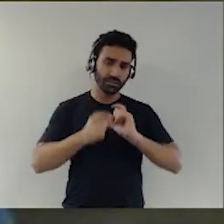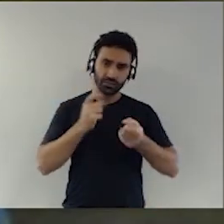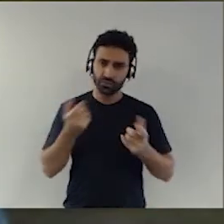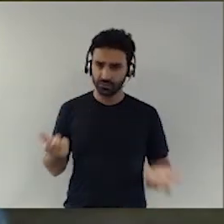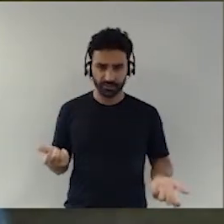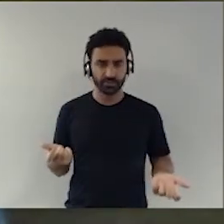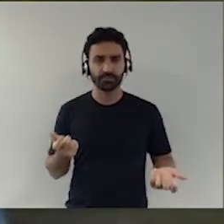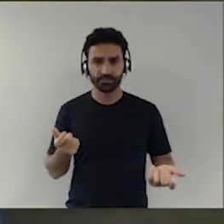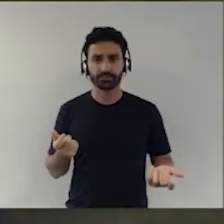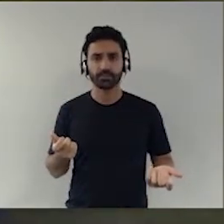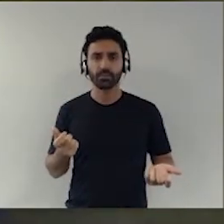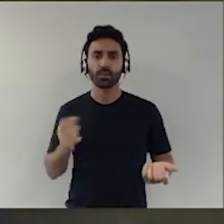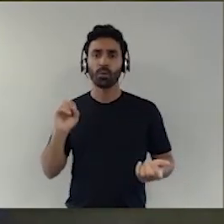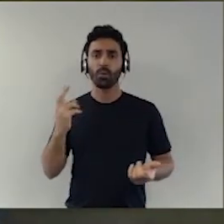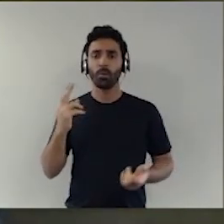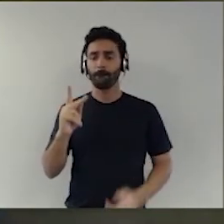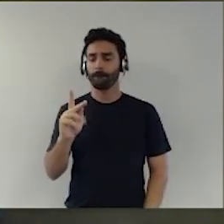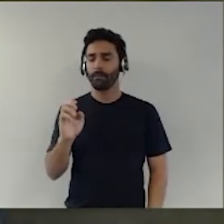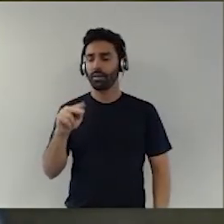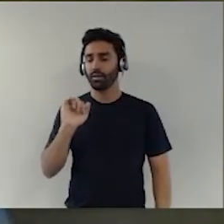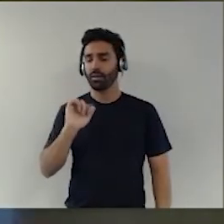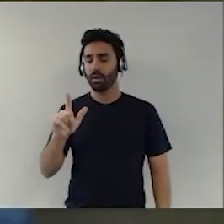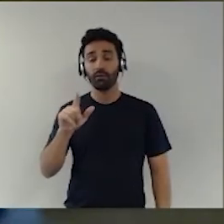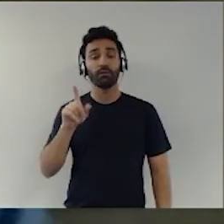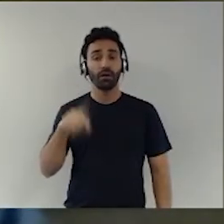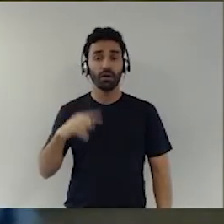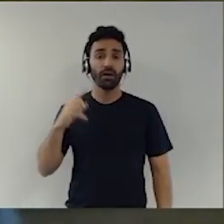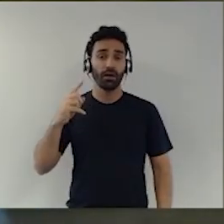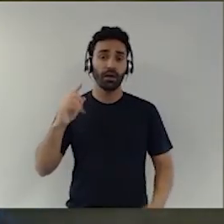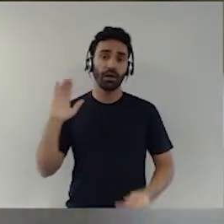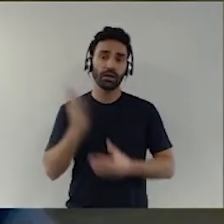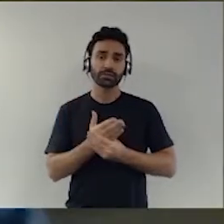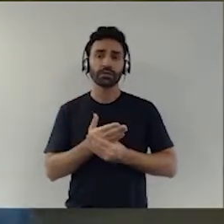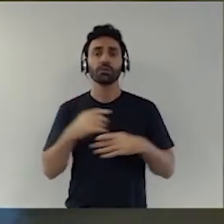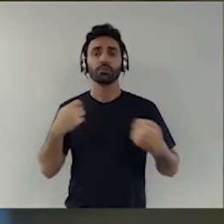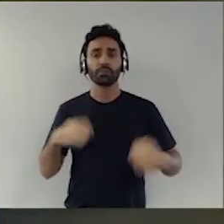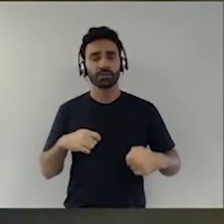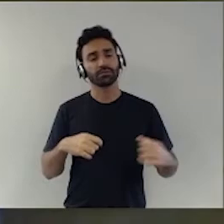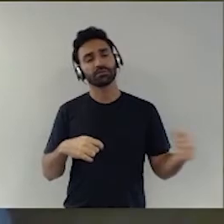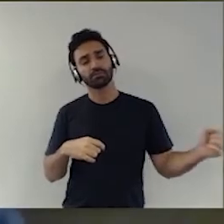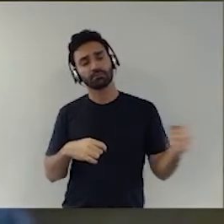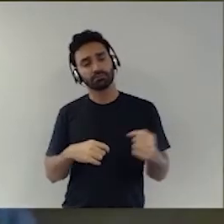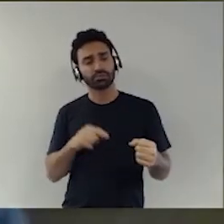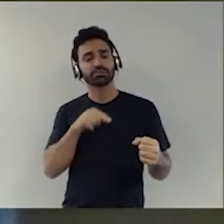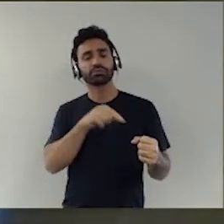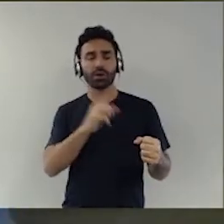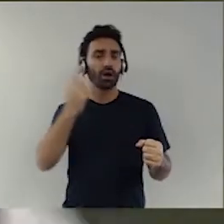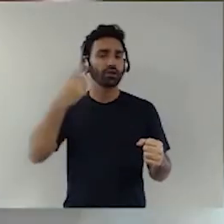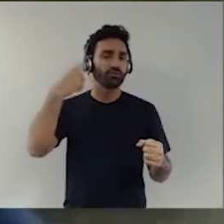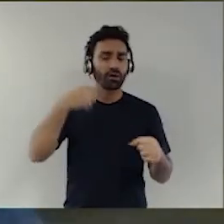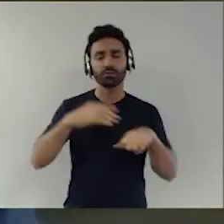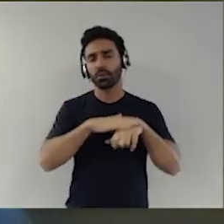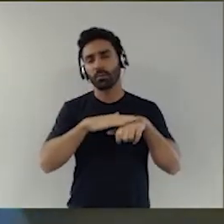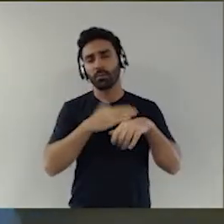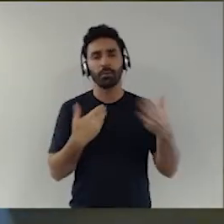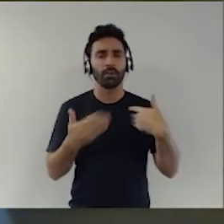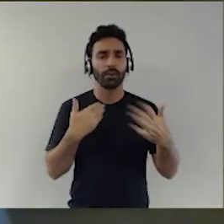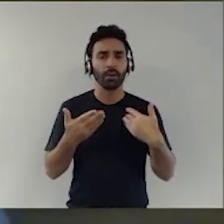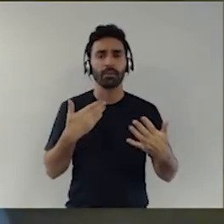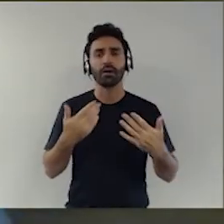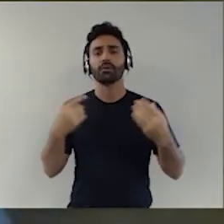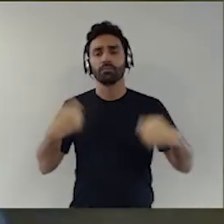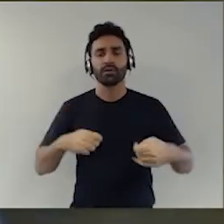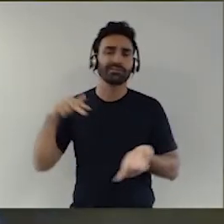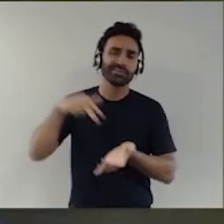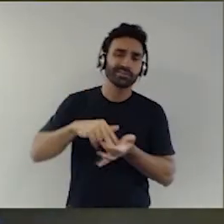improbidade administrativa, ações penais, são ações que você precisa despachar com o desembargador, entregar memorial, fazer um esclarecimento de fato num